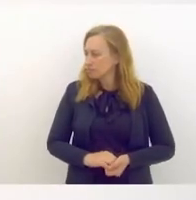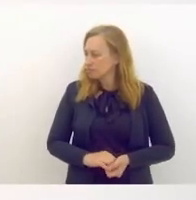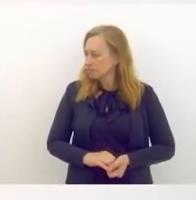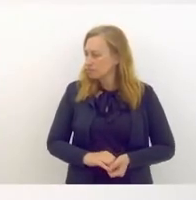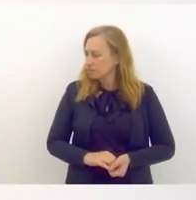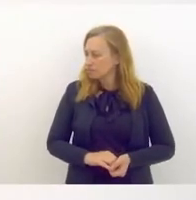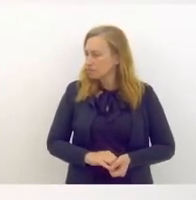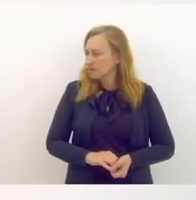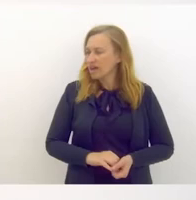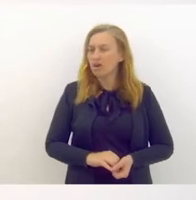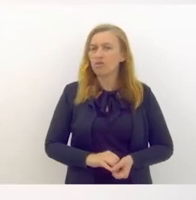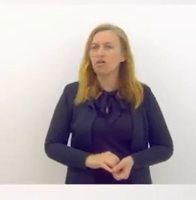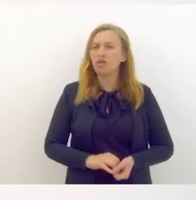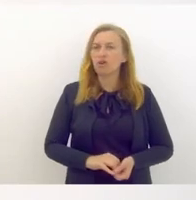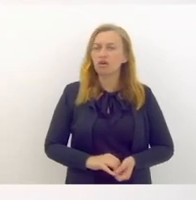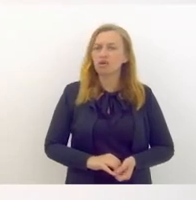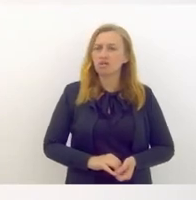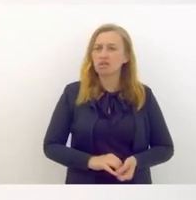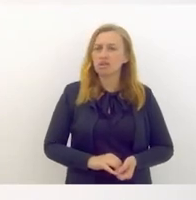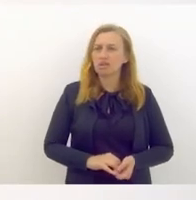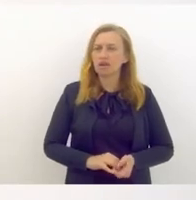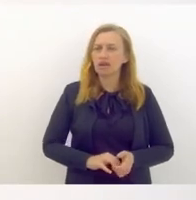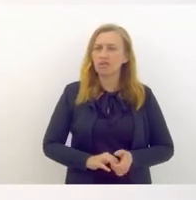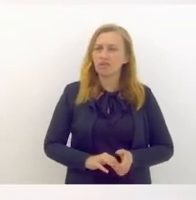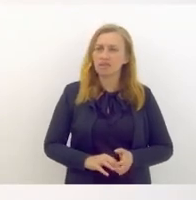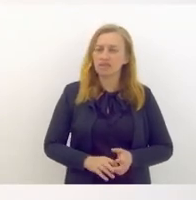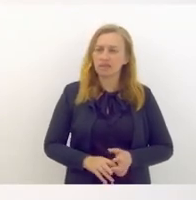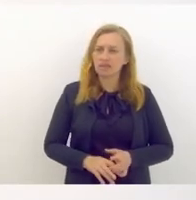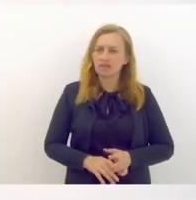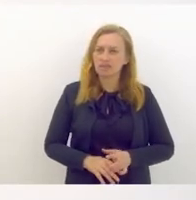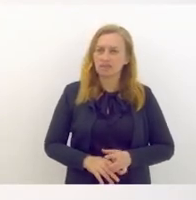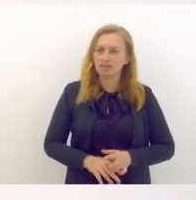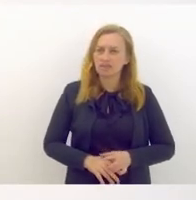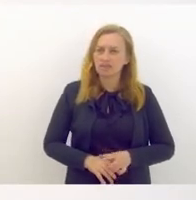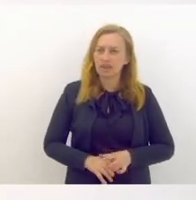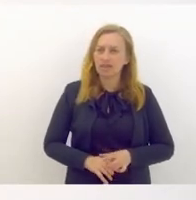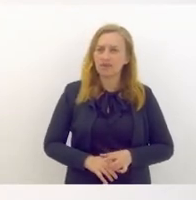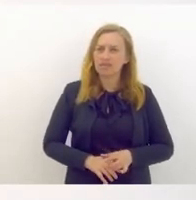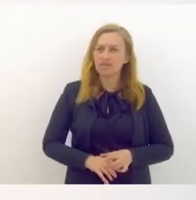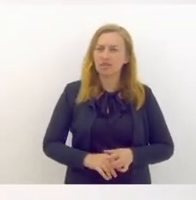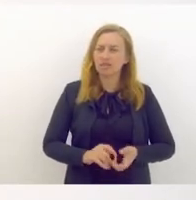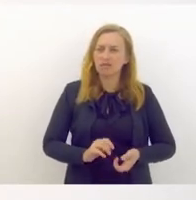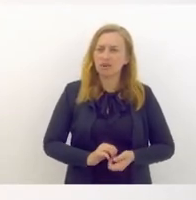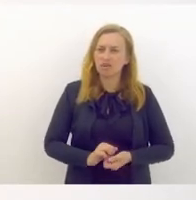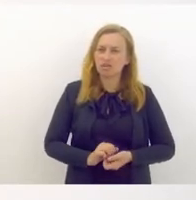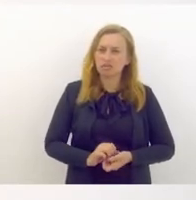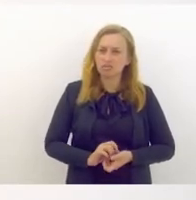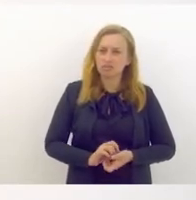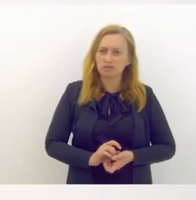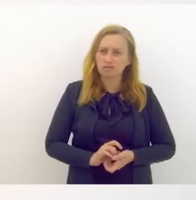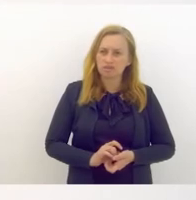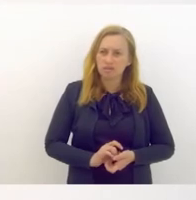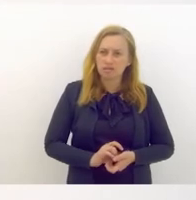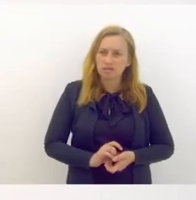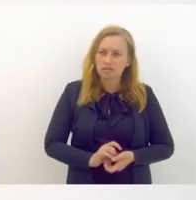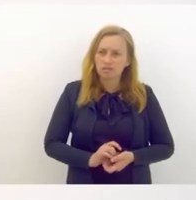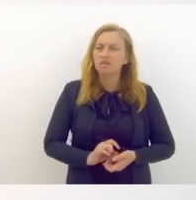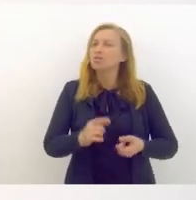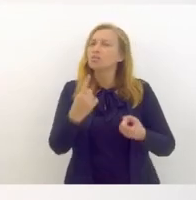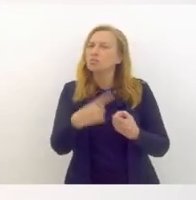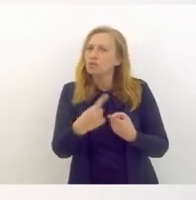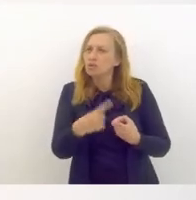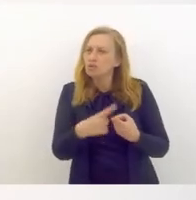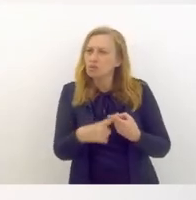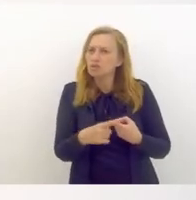também quero defender o REVIS. Mas eu quero entender por que esse REVIS pode ser recategorizado. porque já